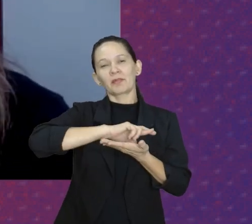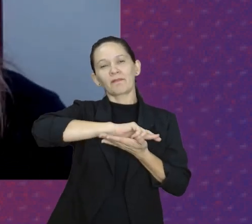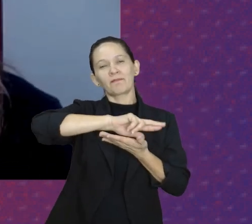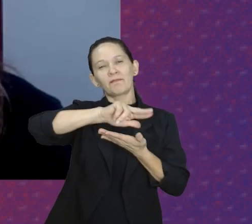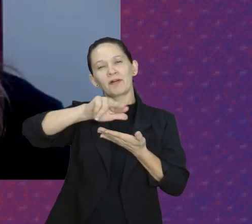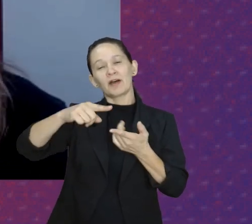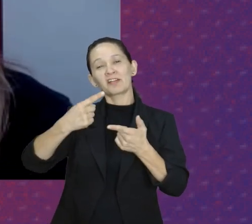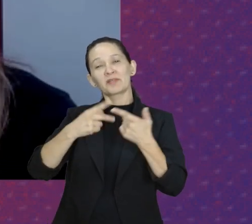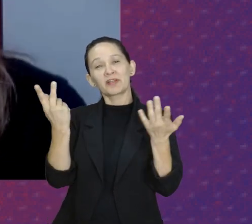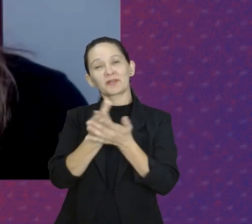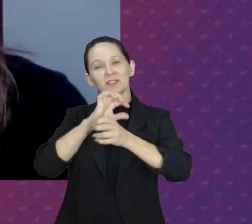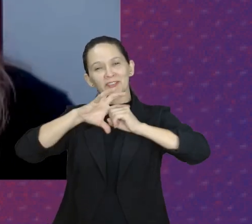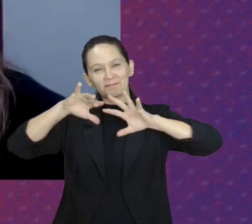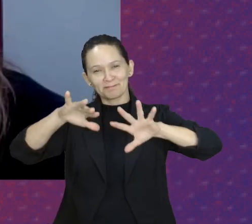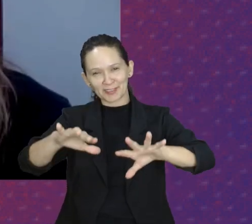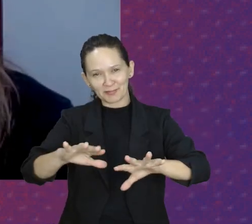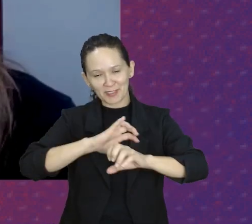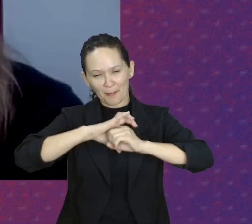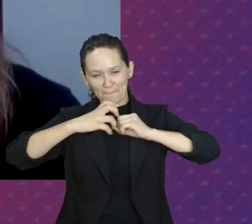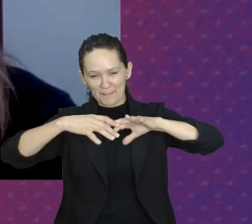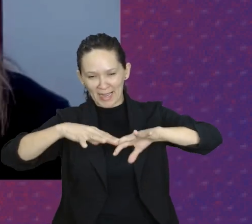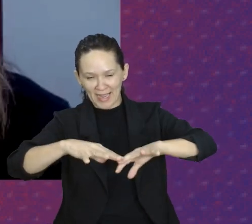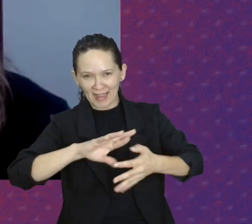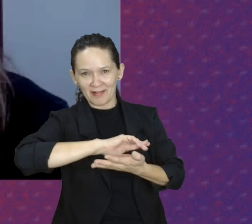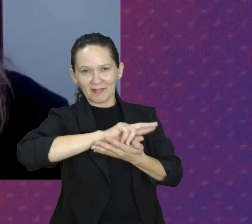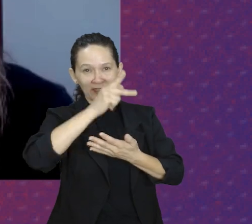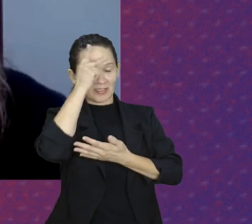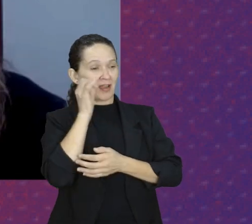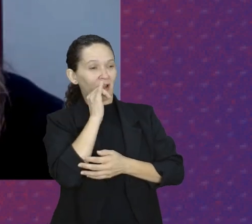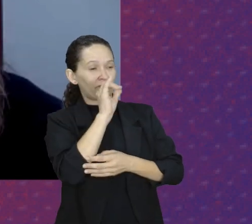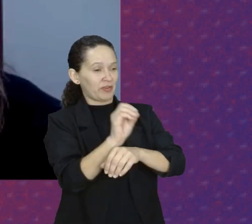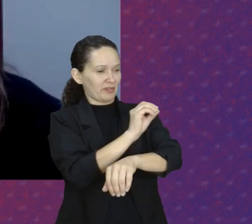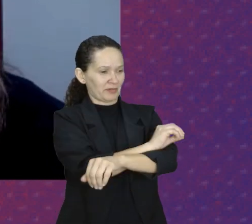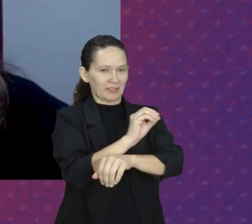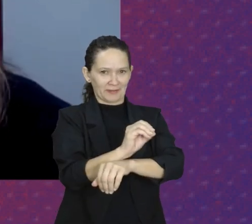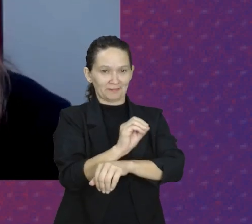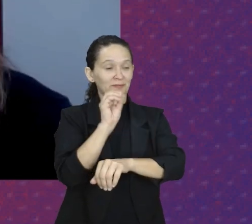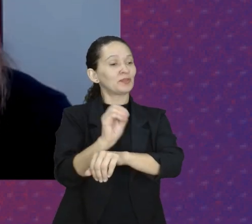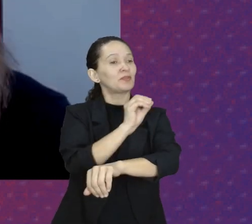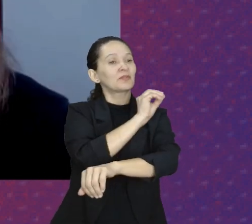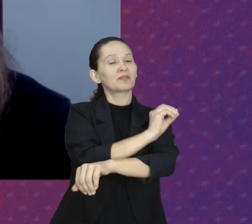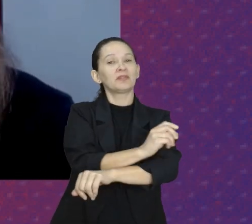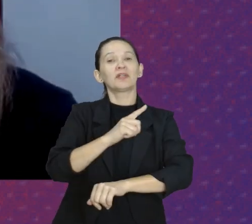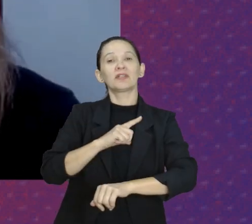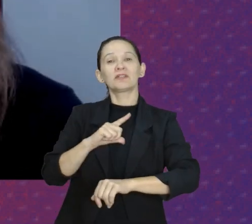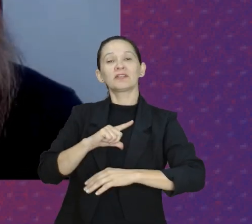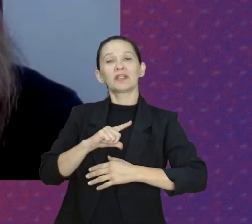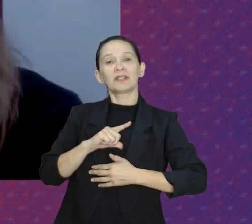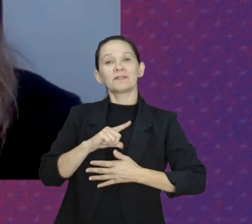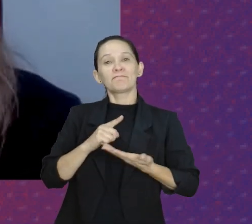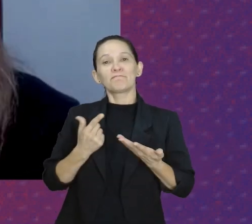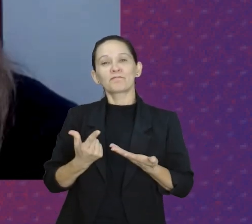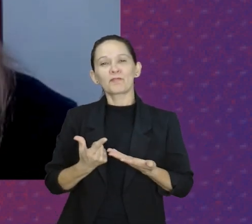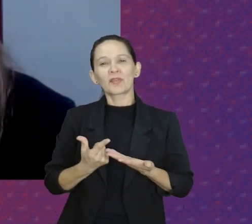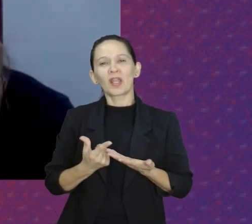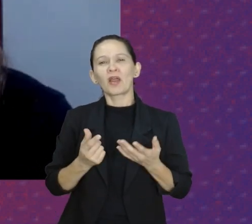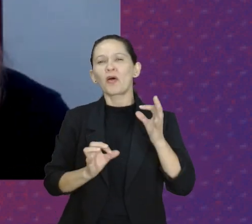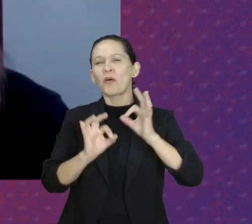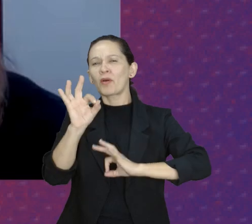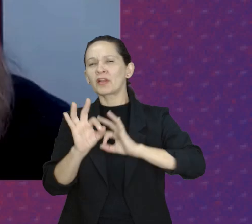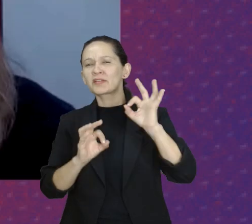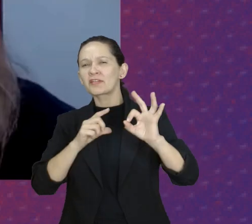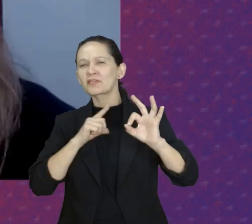devido à pandemia, muita gente fala sobre cuidado, né? O cuidado está na agenda de muitas